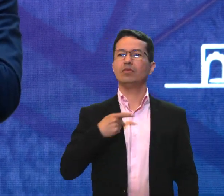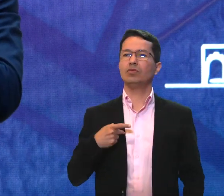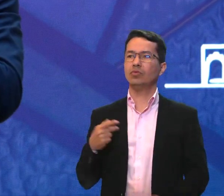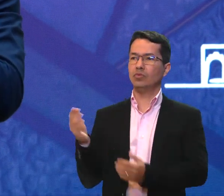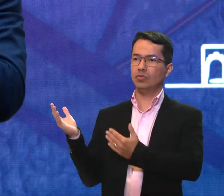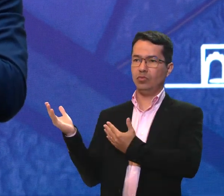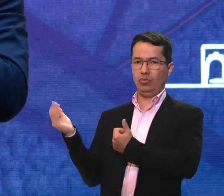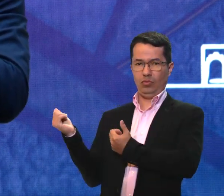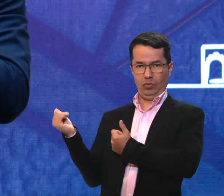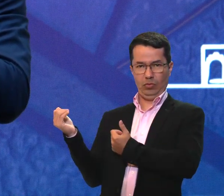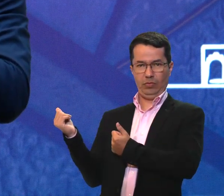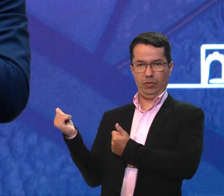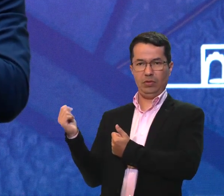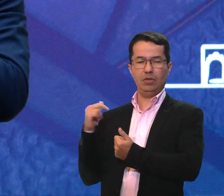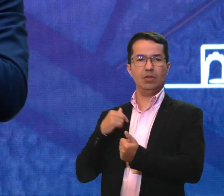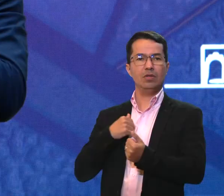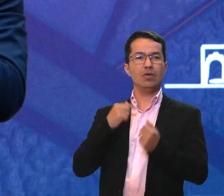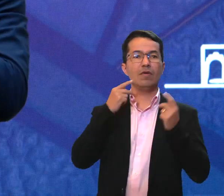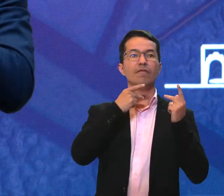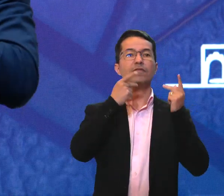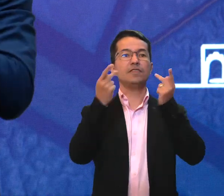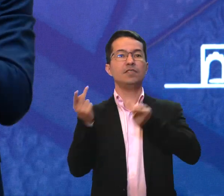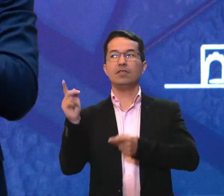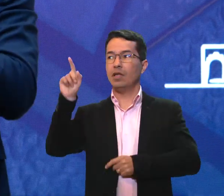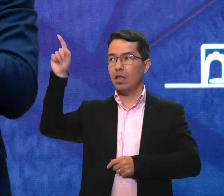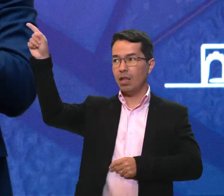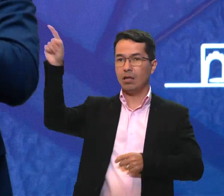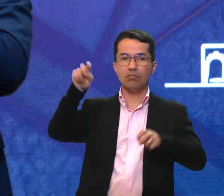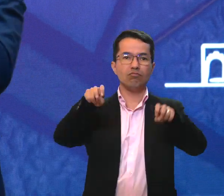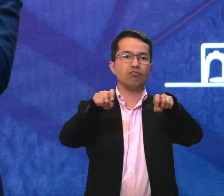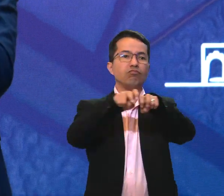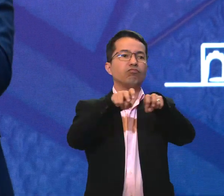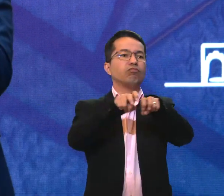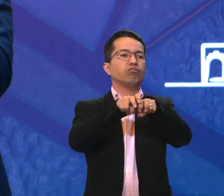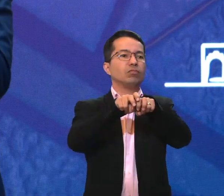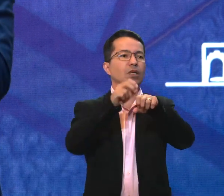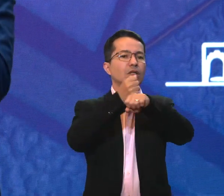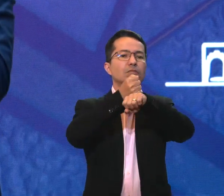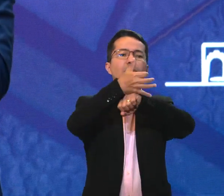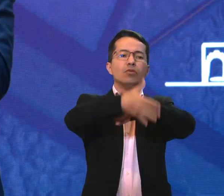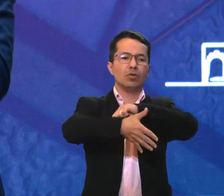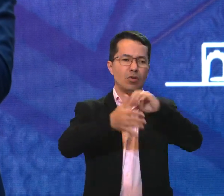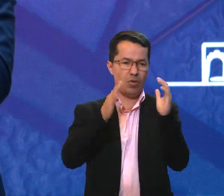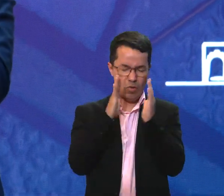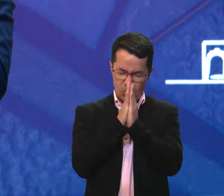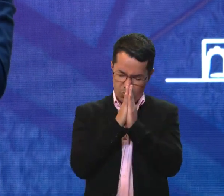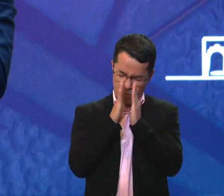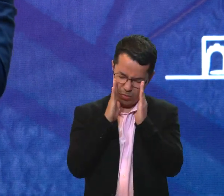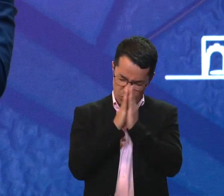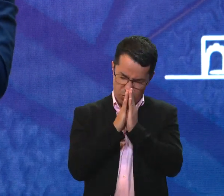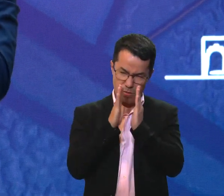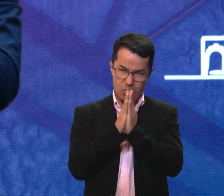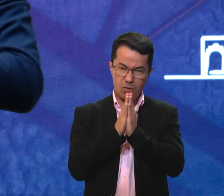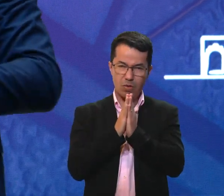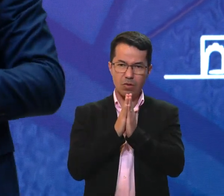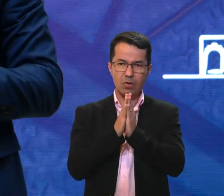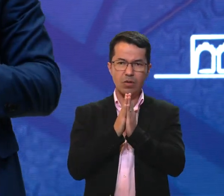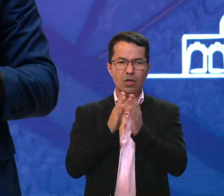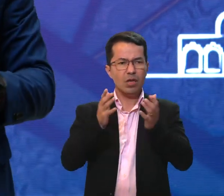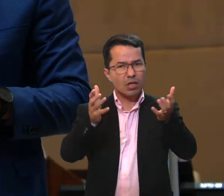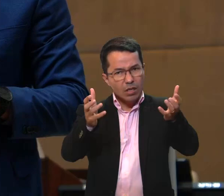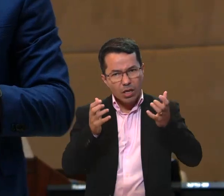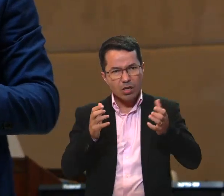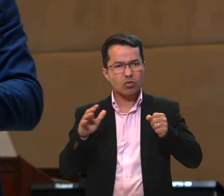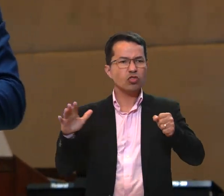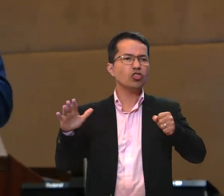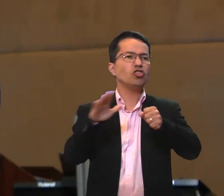no ginásio, para que Deus trouxesse um despertamento espiritual para nós.